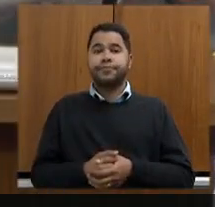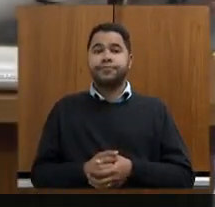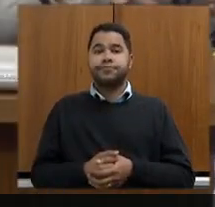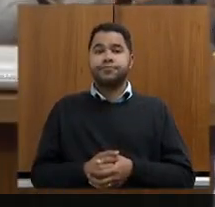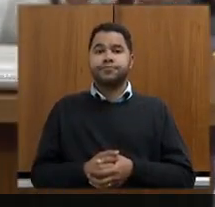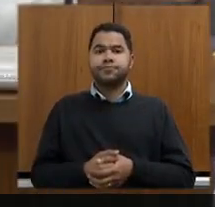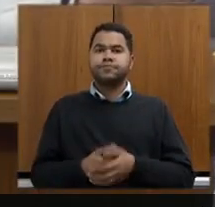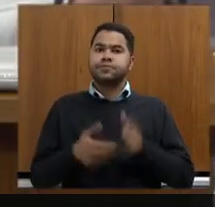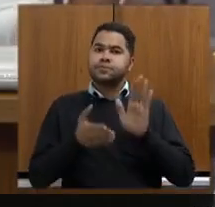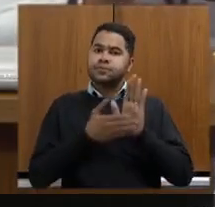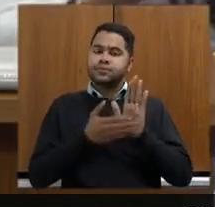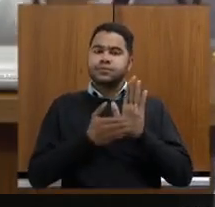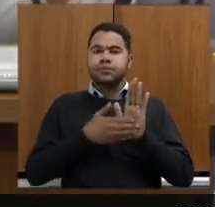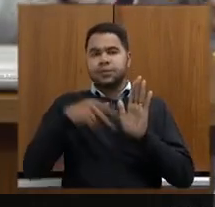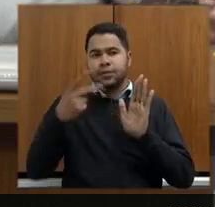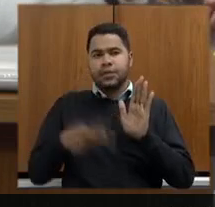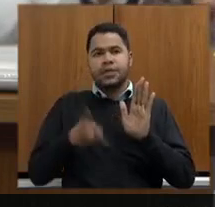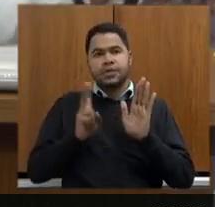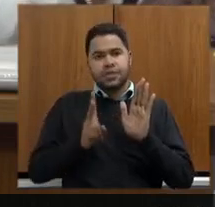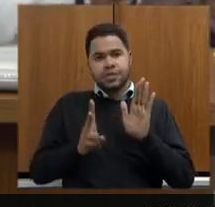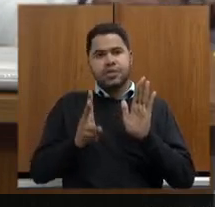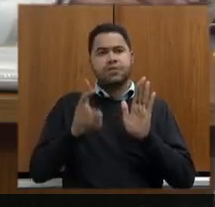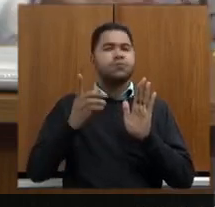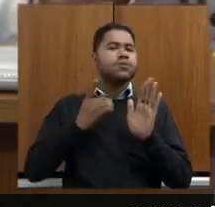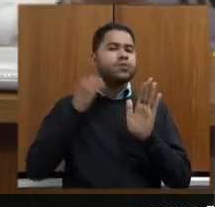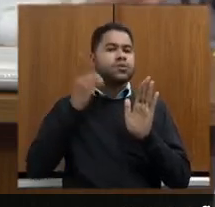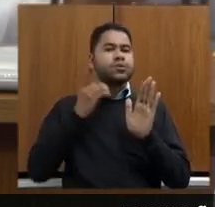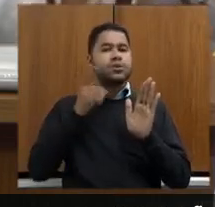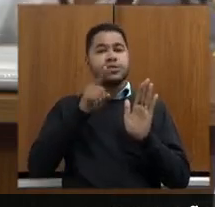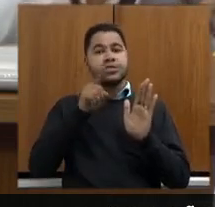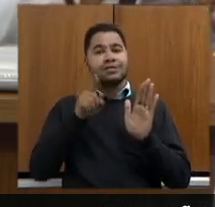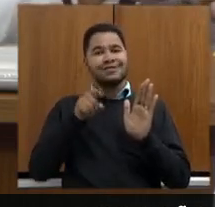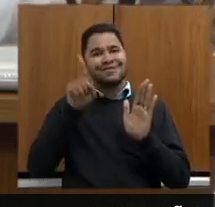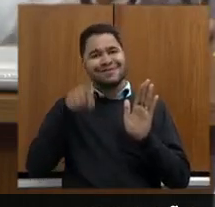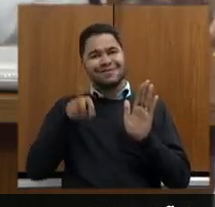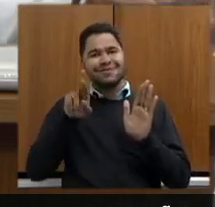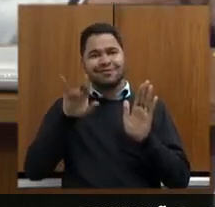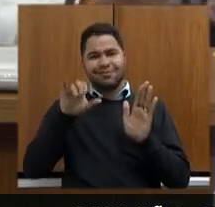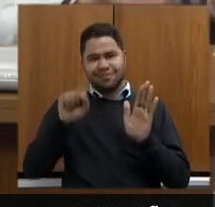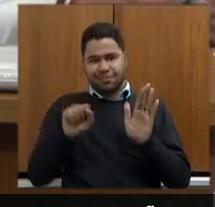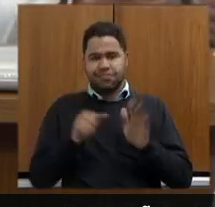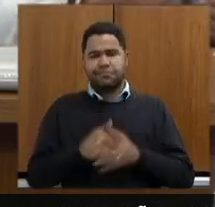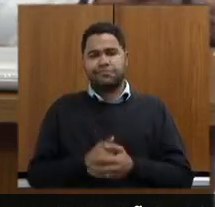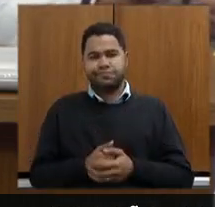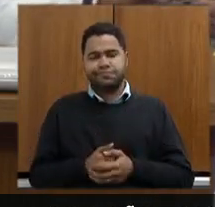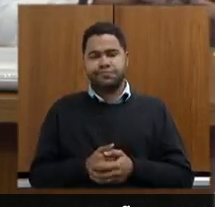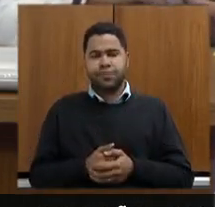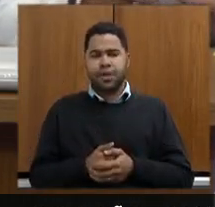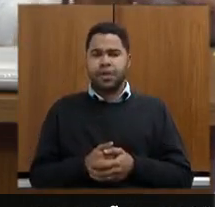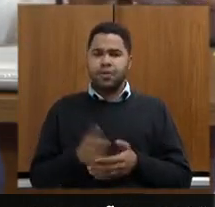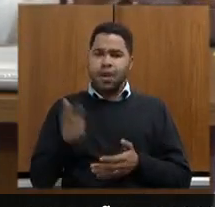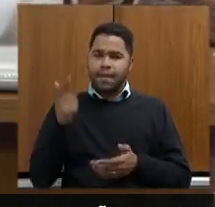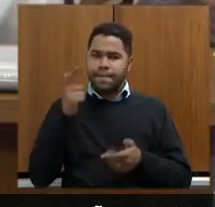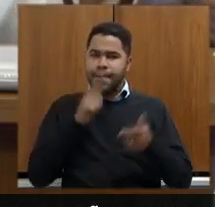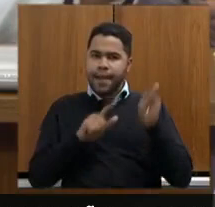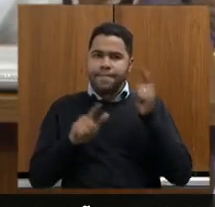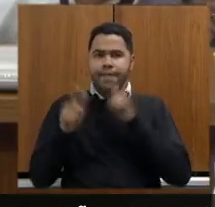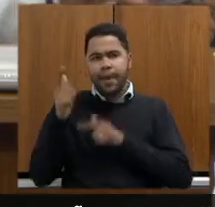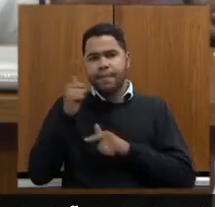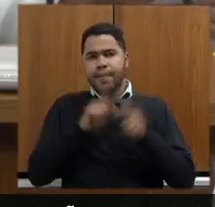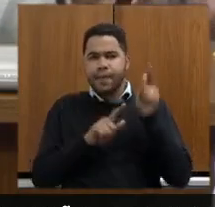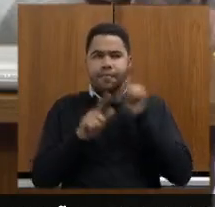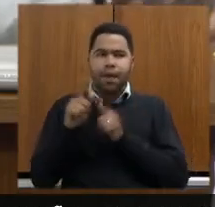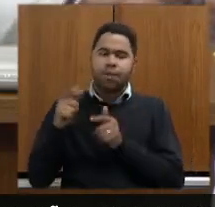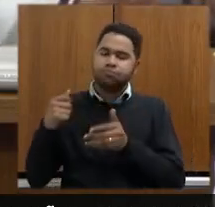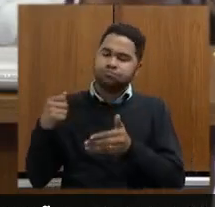é o Cleiton sempre do nosso Deputado Zé Reis e tem certeza que colherá frutos seguir a colhendo